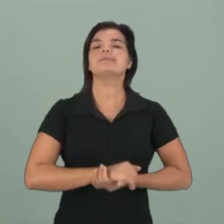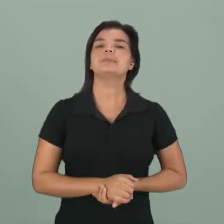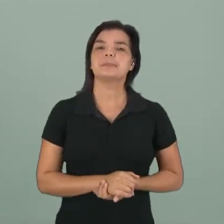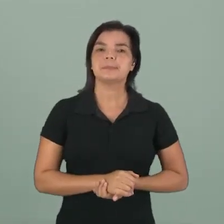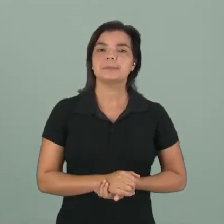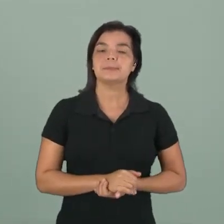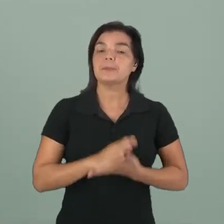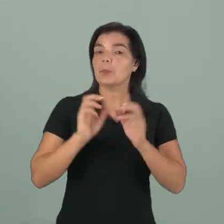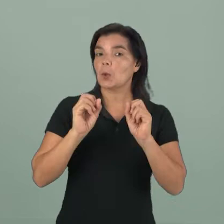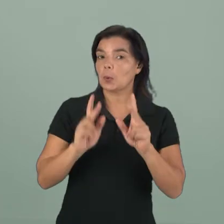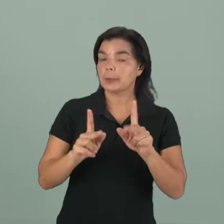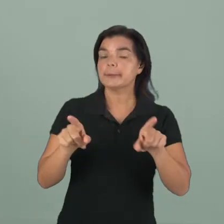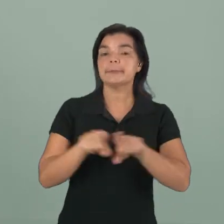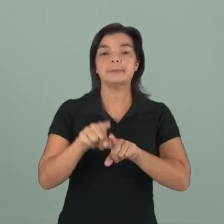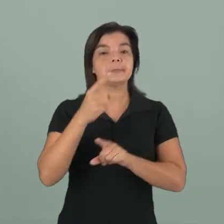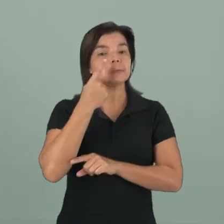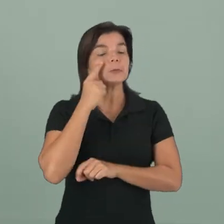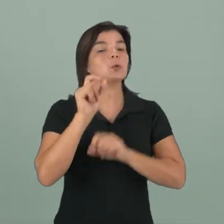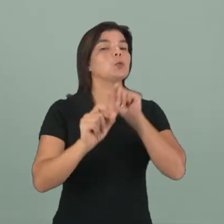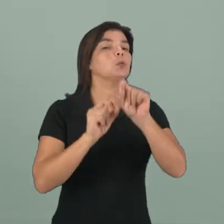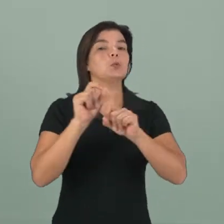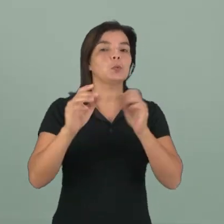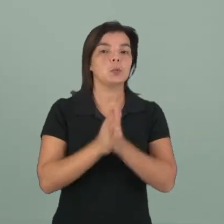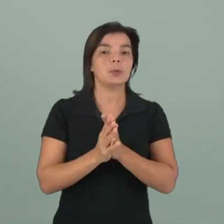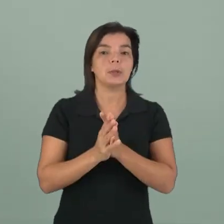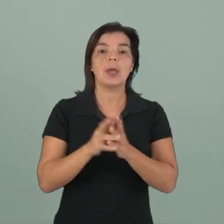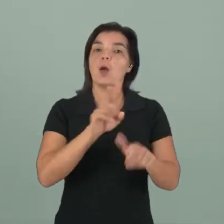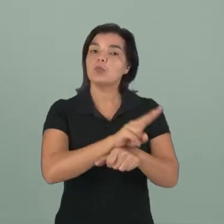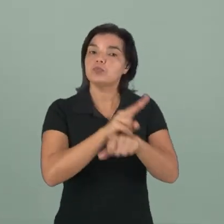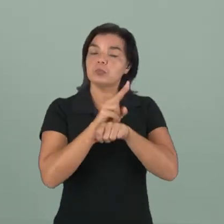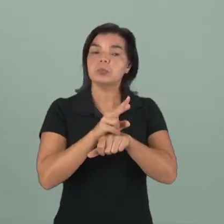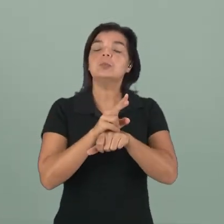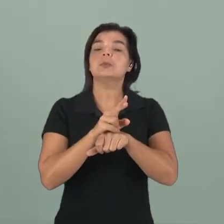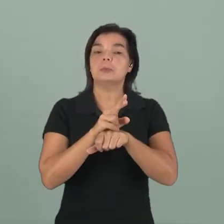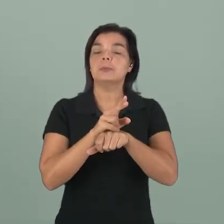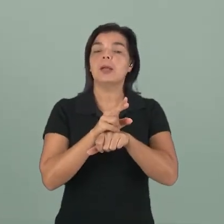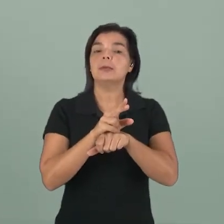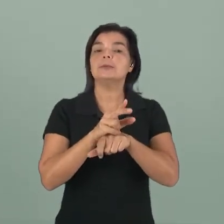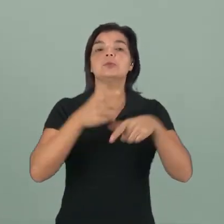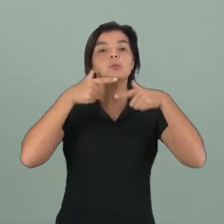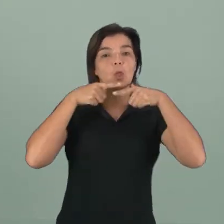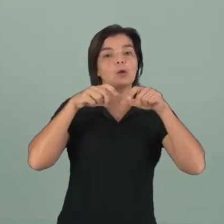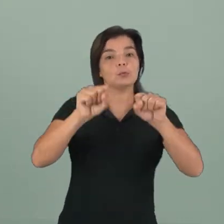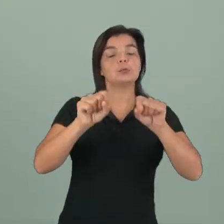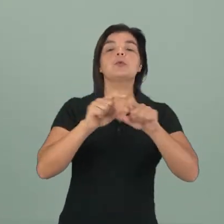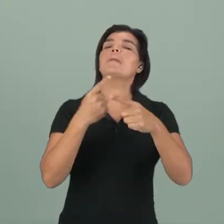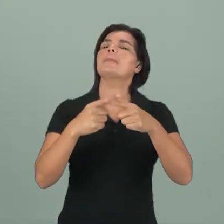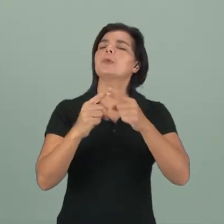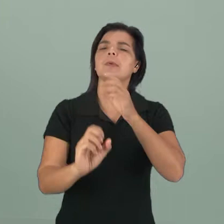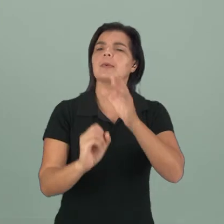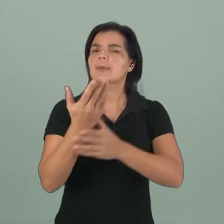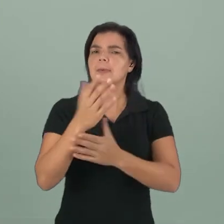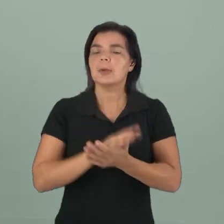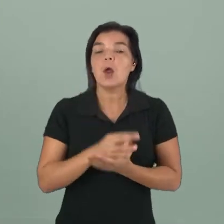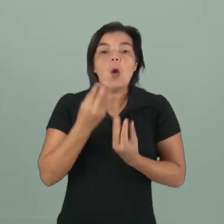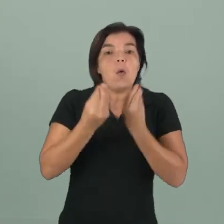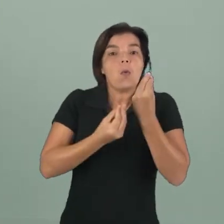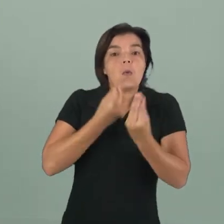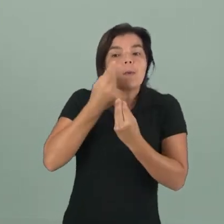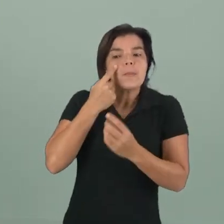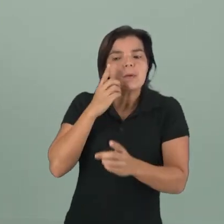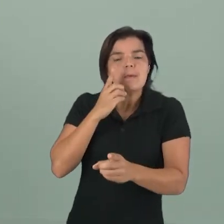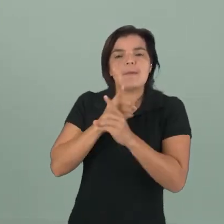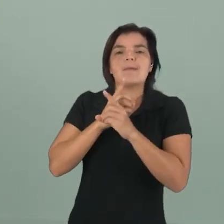ok? Então, aí a gente viu o que é o estrangeirismo e por que o estrangeirismo acontece. Como é que a gente pode identificar